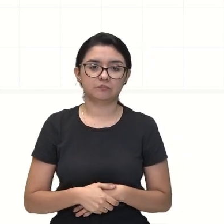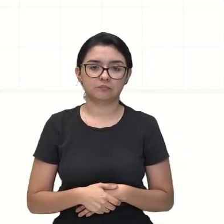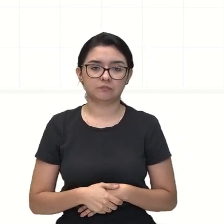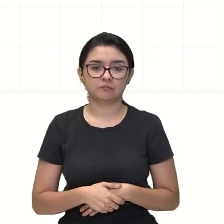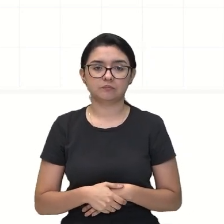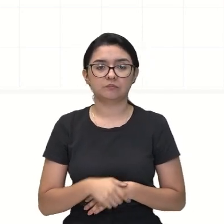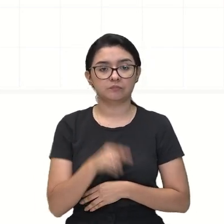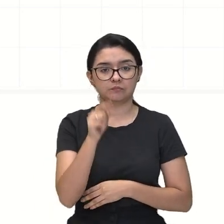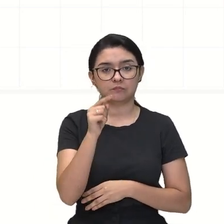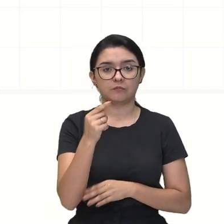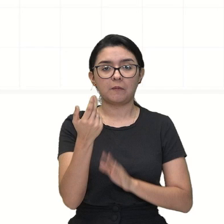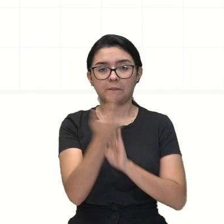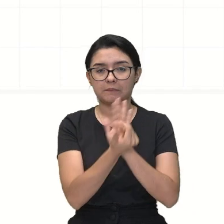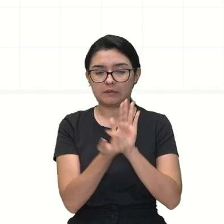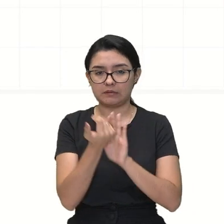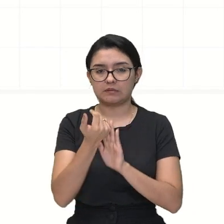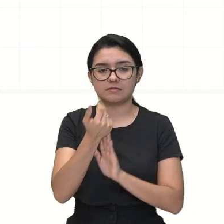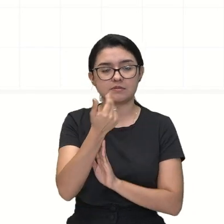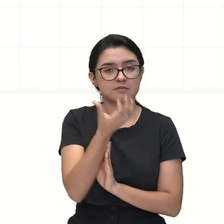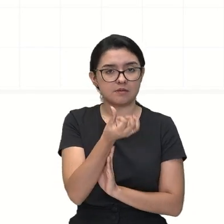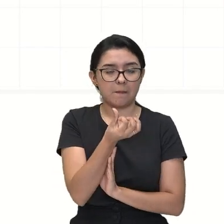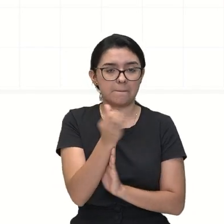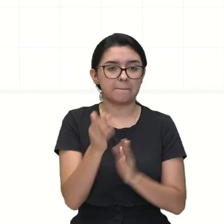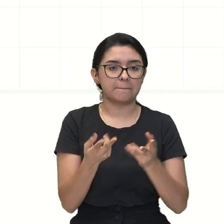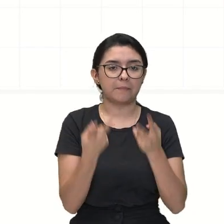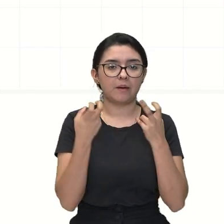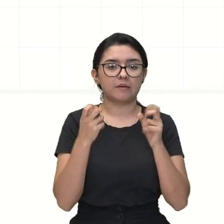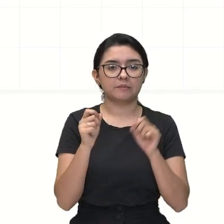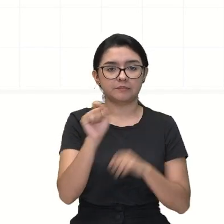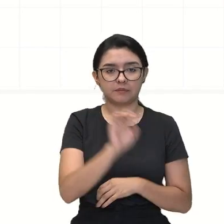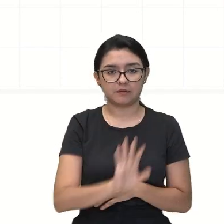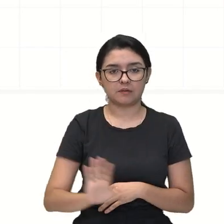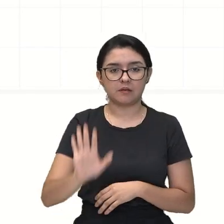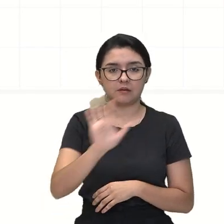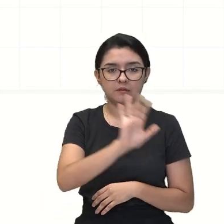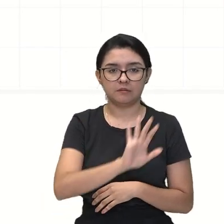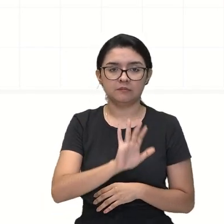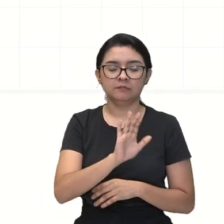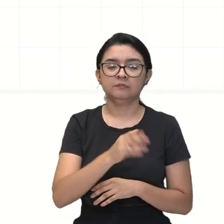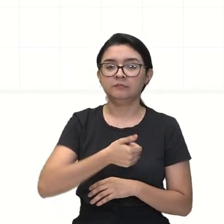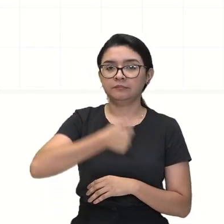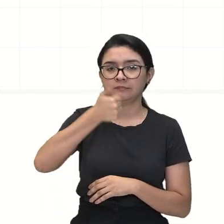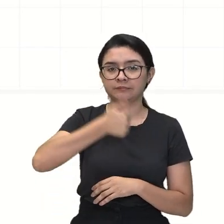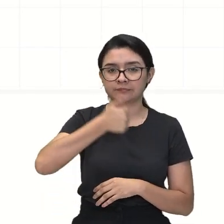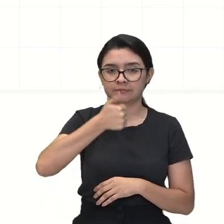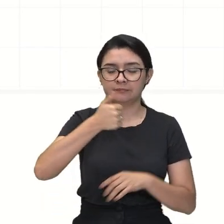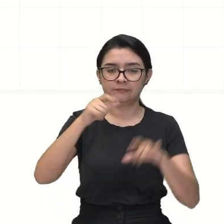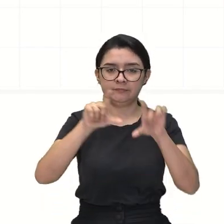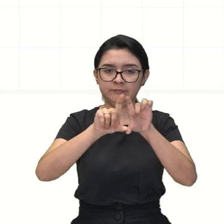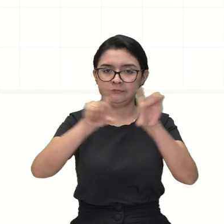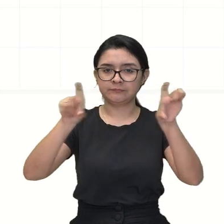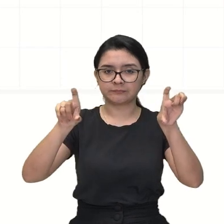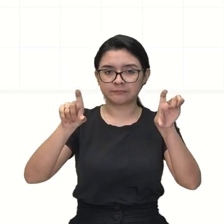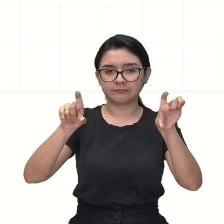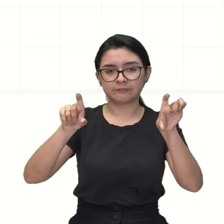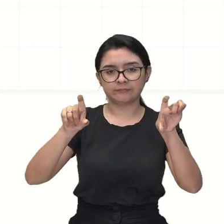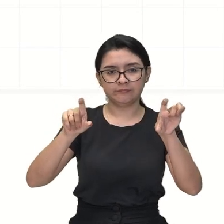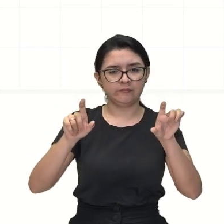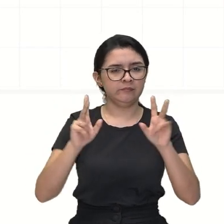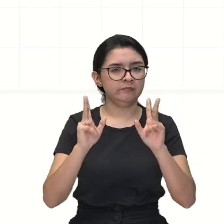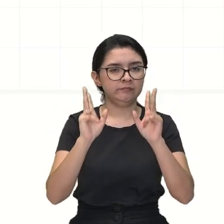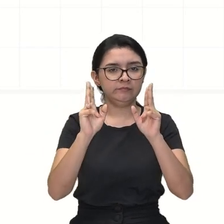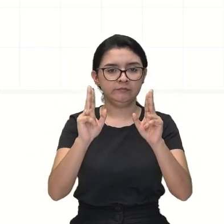5 e uma 6. E observe que a área tomada na primeira fração é a